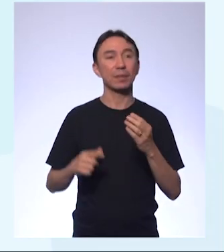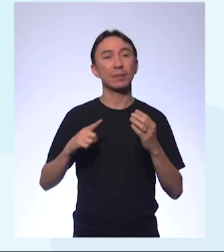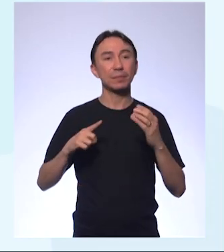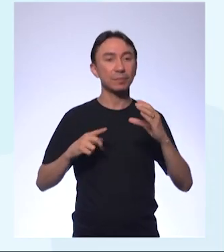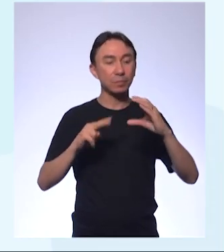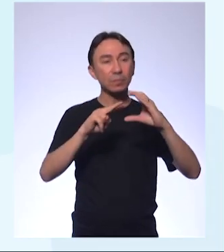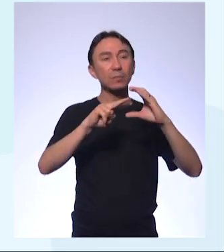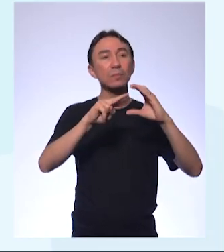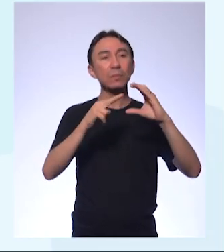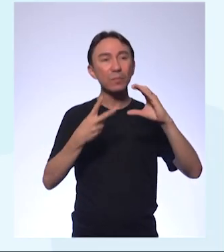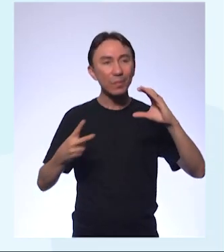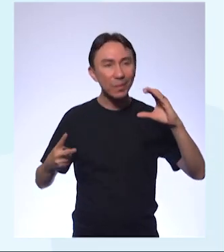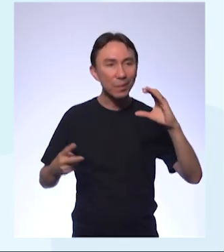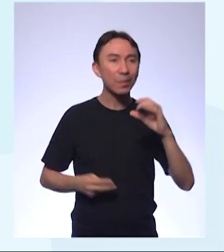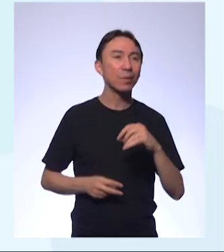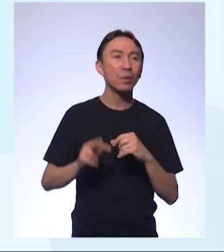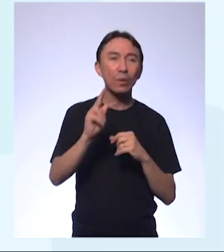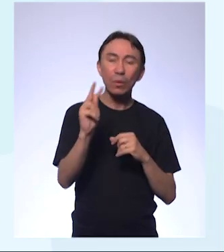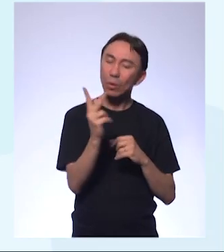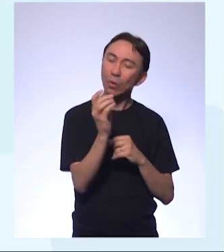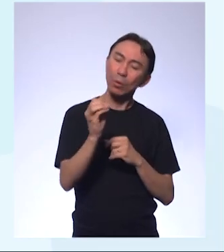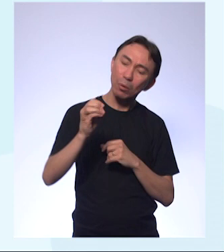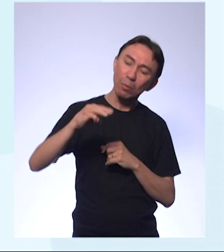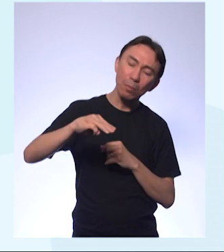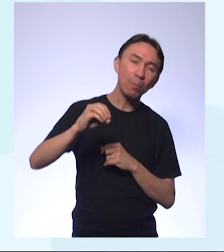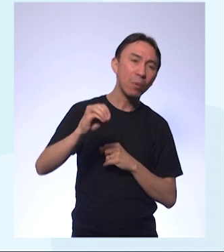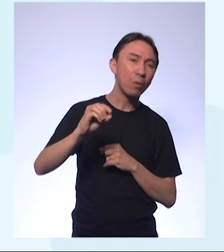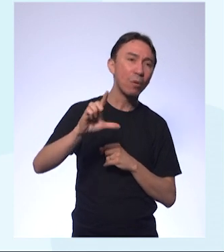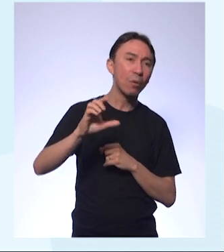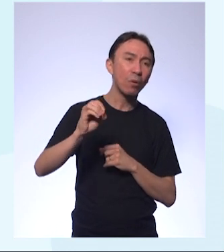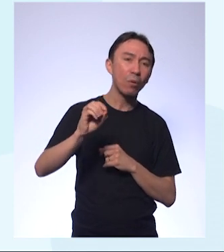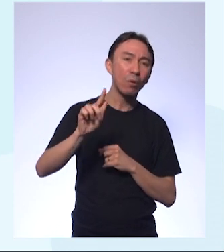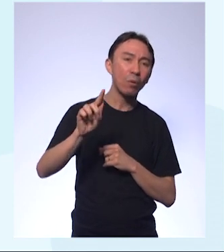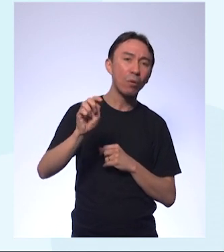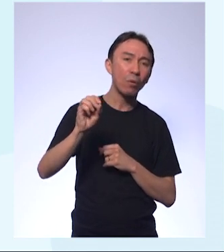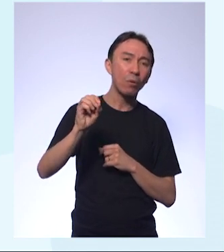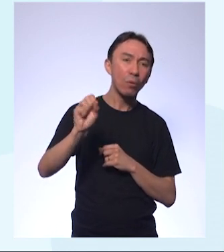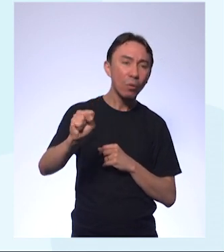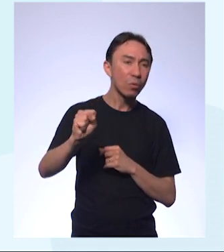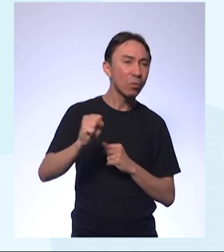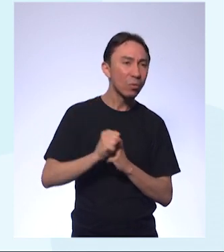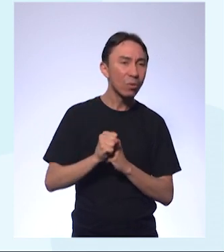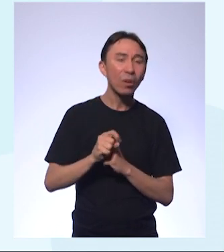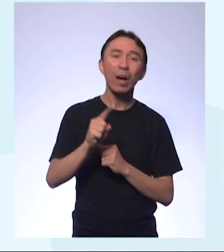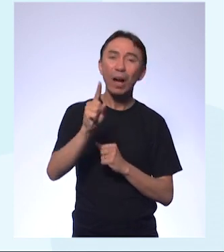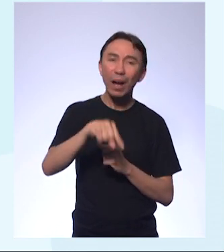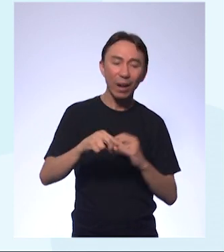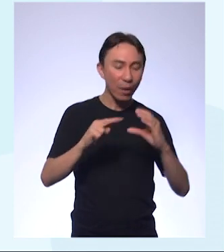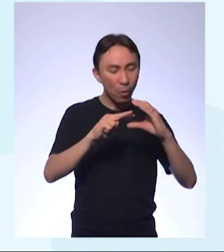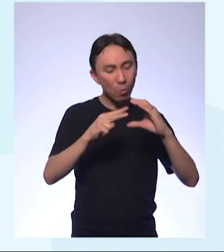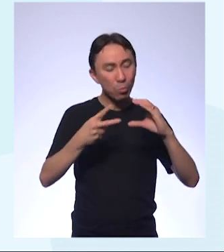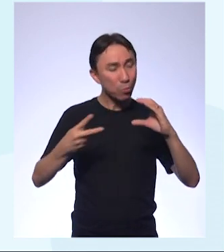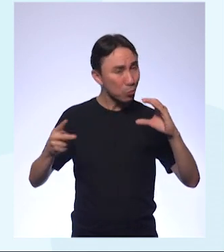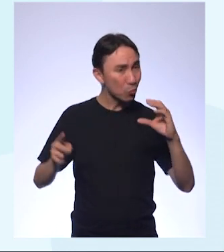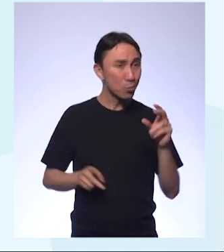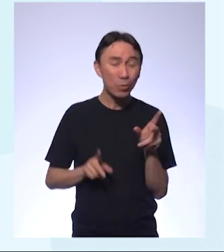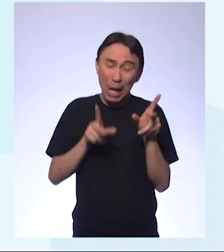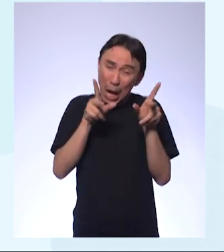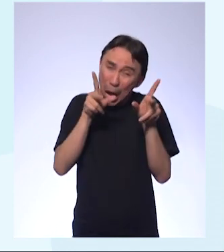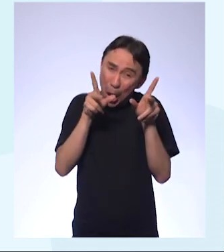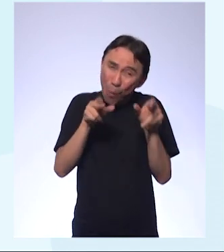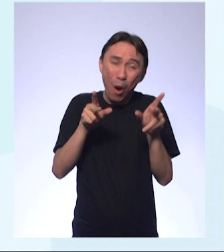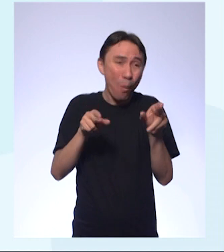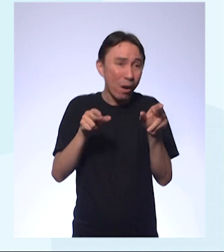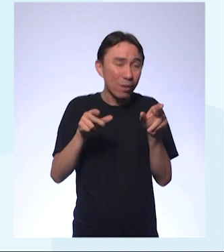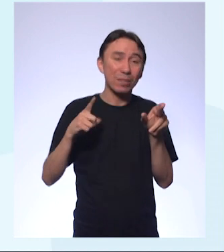cromossomos homólogos, né? Então, o que significa isso? São aqueles cromossomos iguais, tá? Que eles vão possuir as